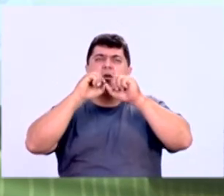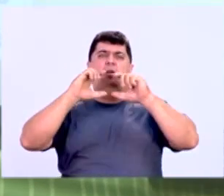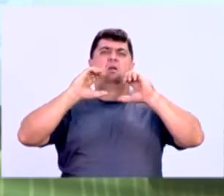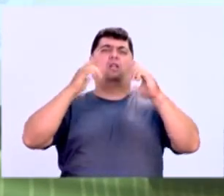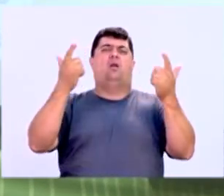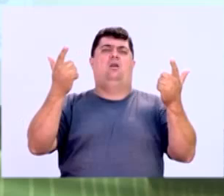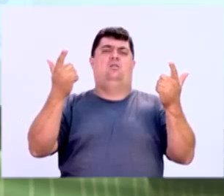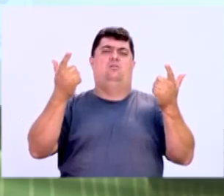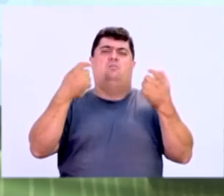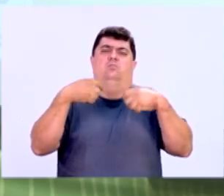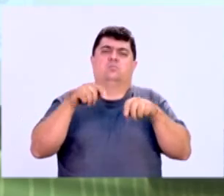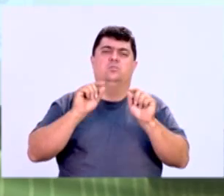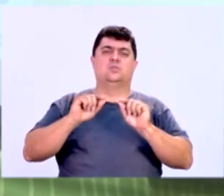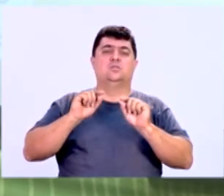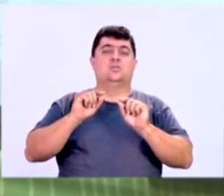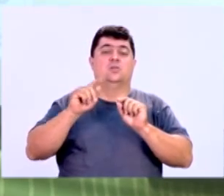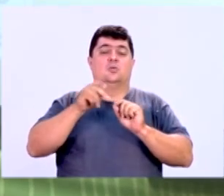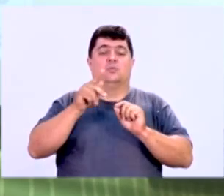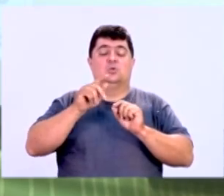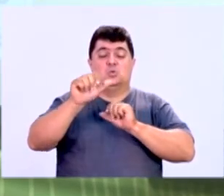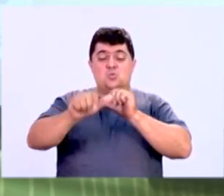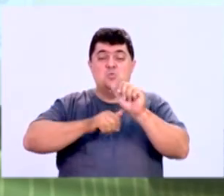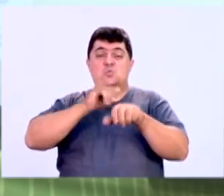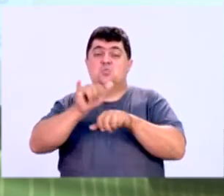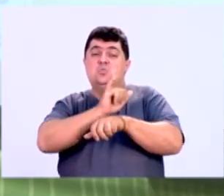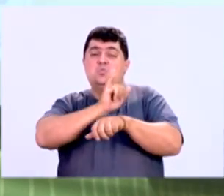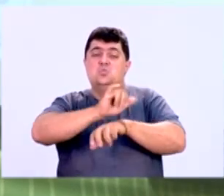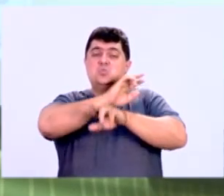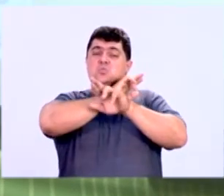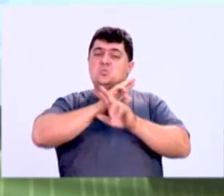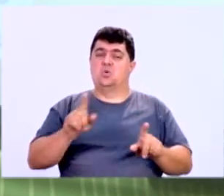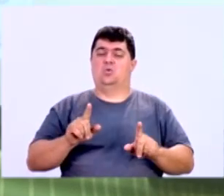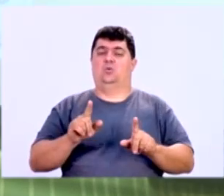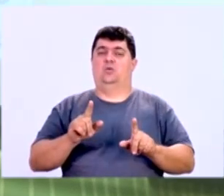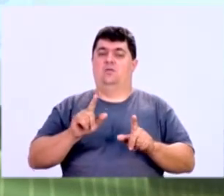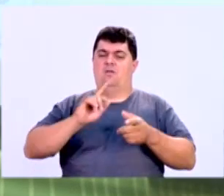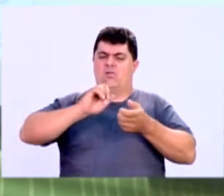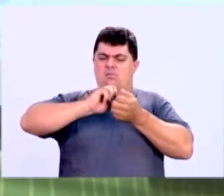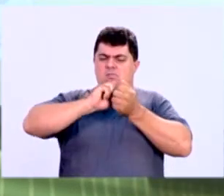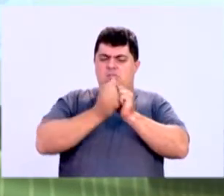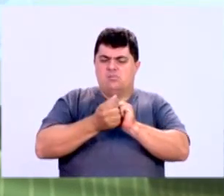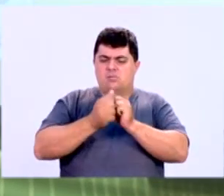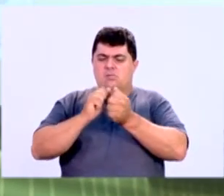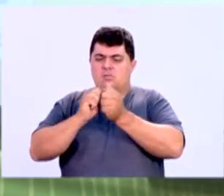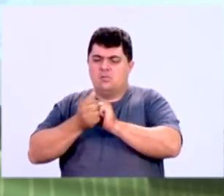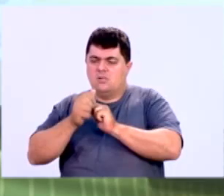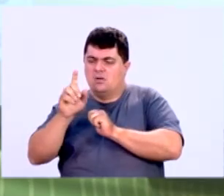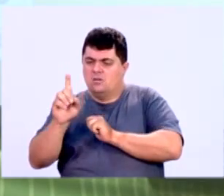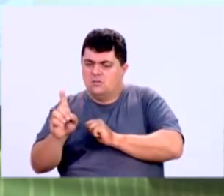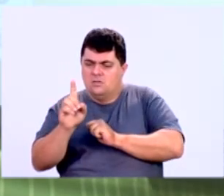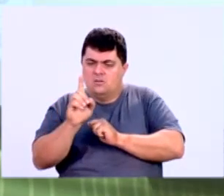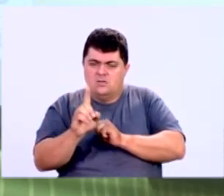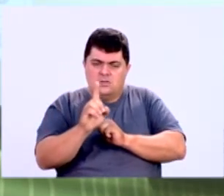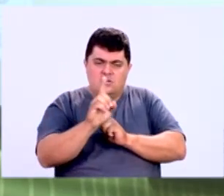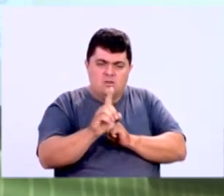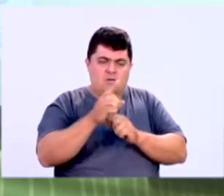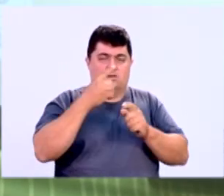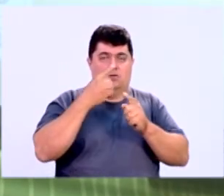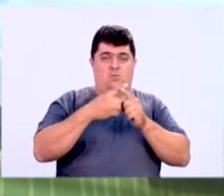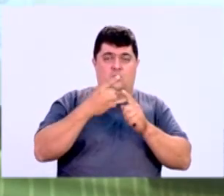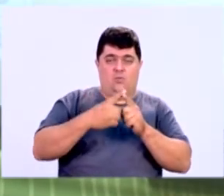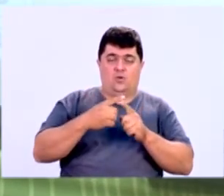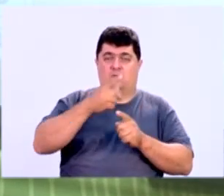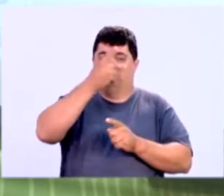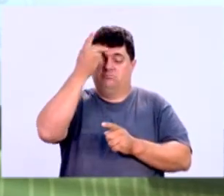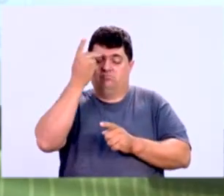Então, o professor tem que usar de outras estratégias, né, adaptadas a esse público que já são